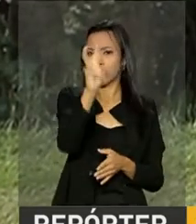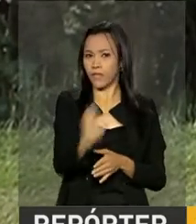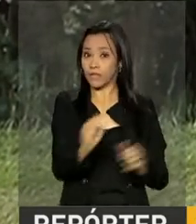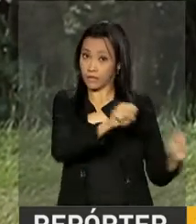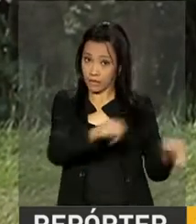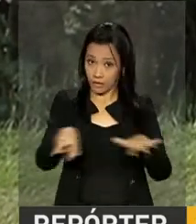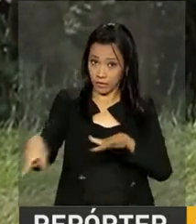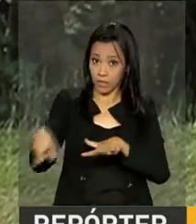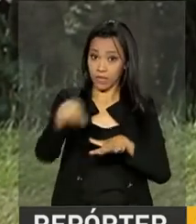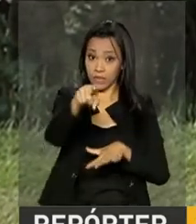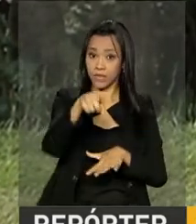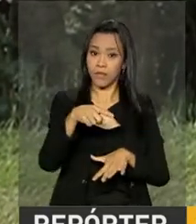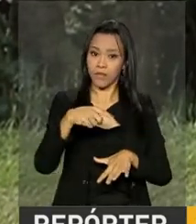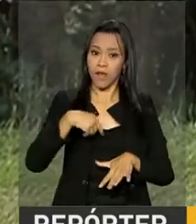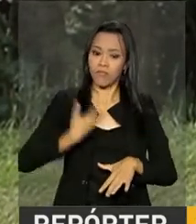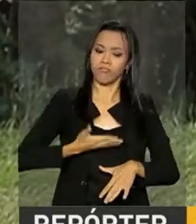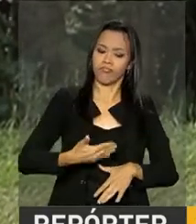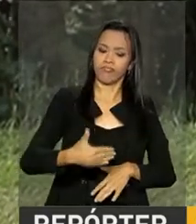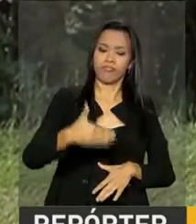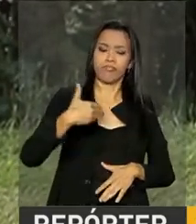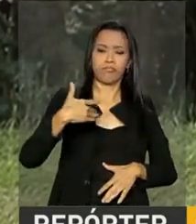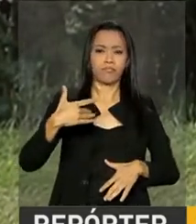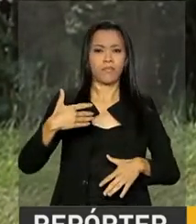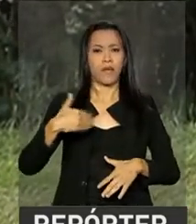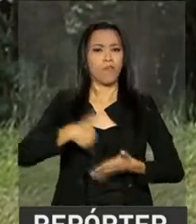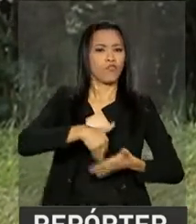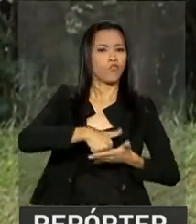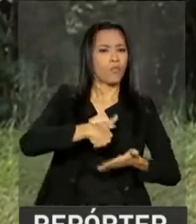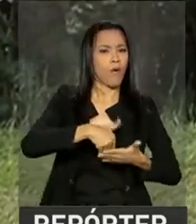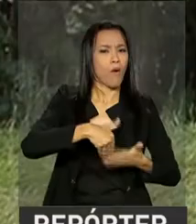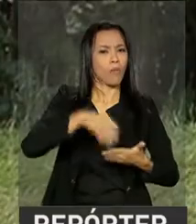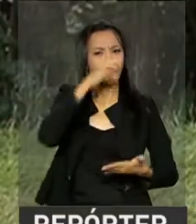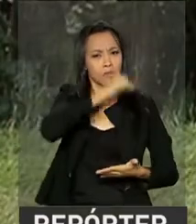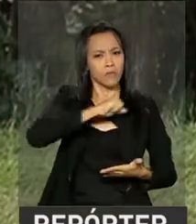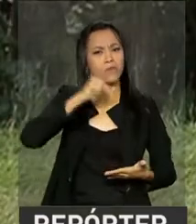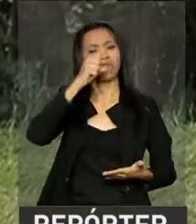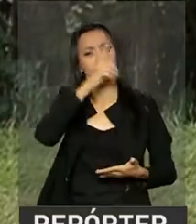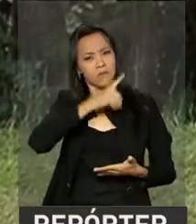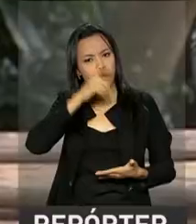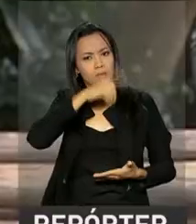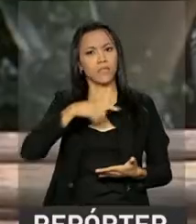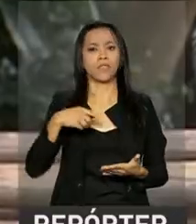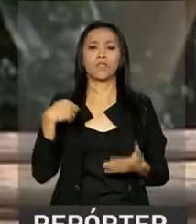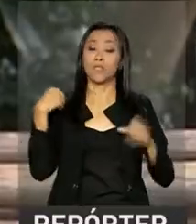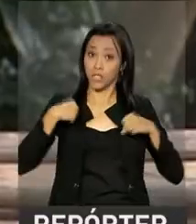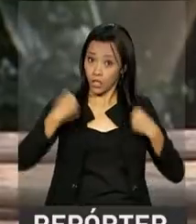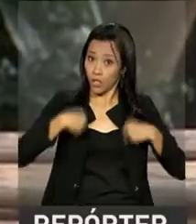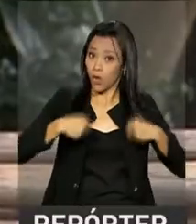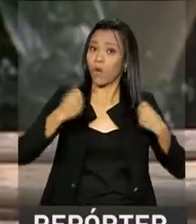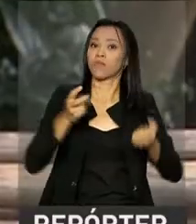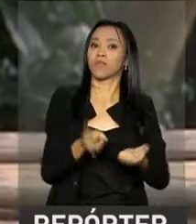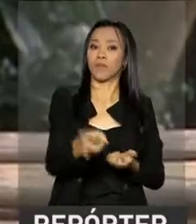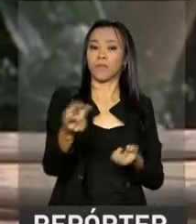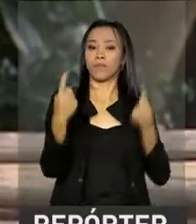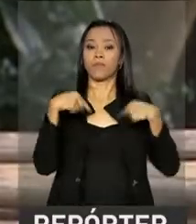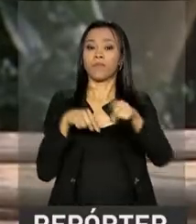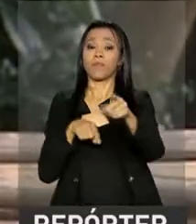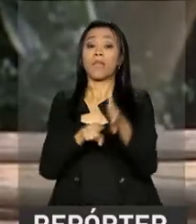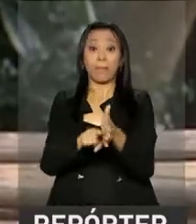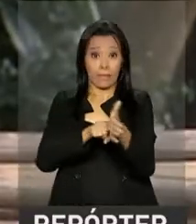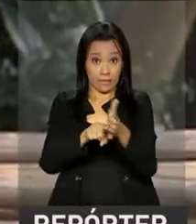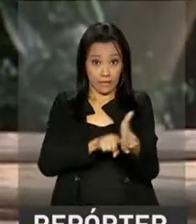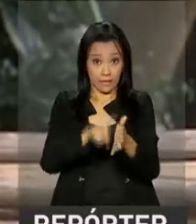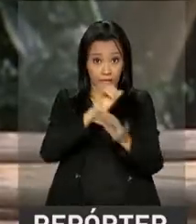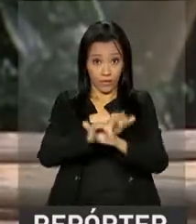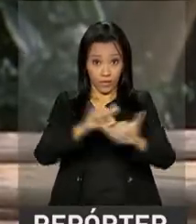para manter o ritmo mas jogava bola no final de semana e sem estar correndo de acordo com o ibge há uma relação